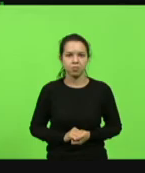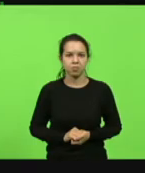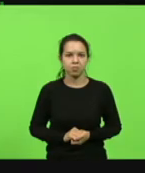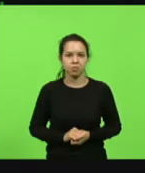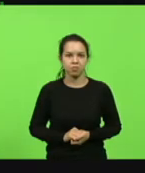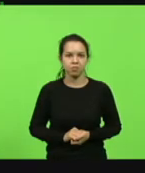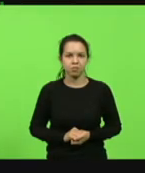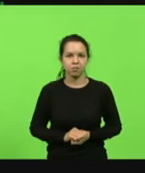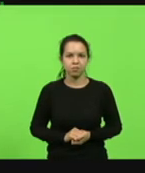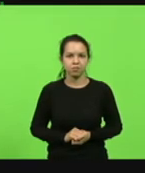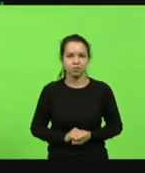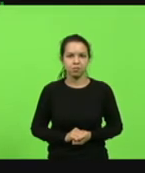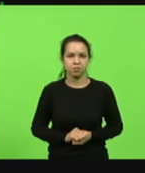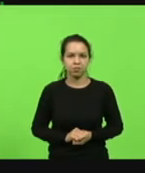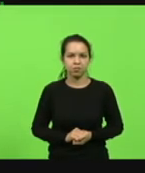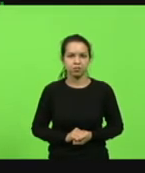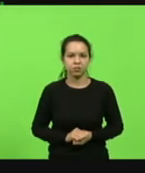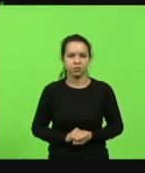Presidente.